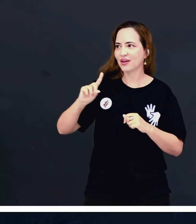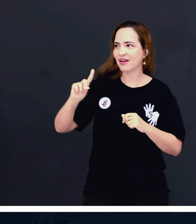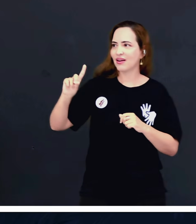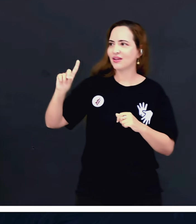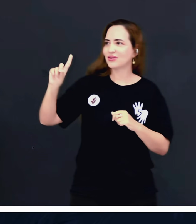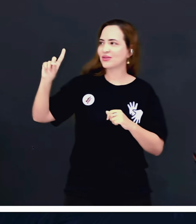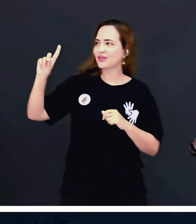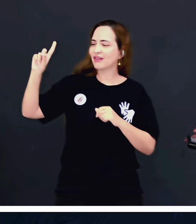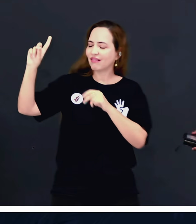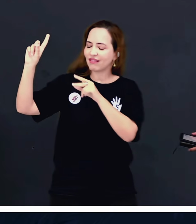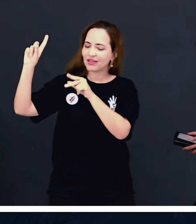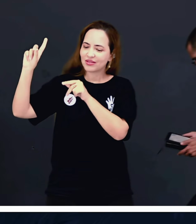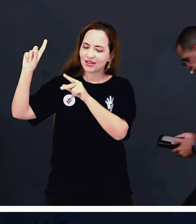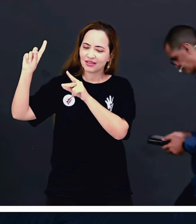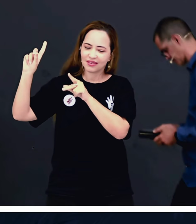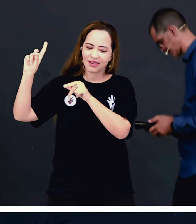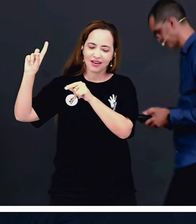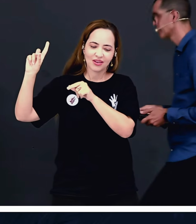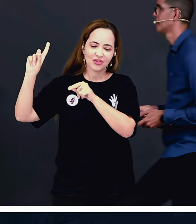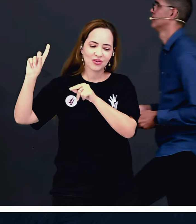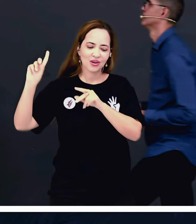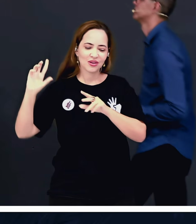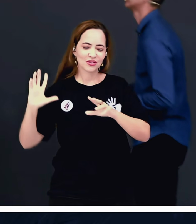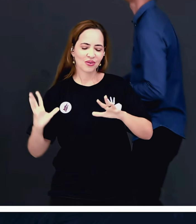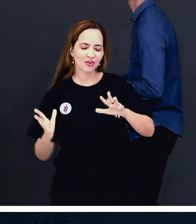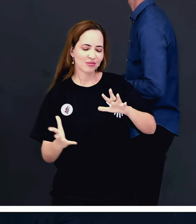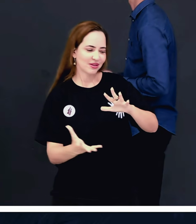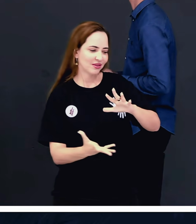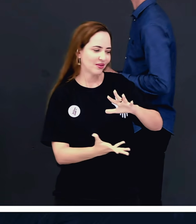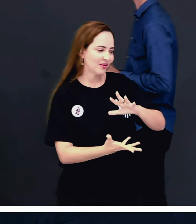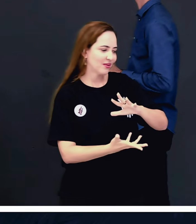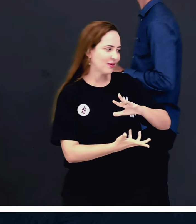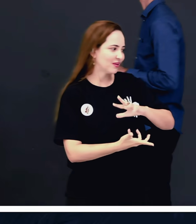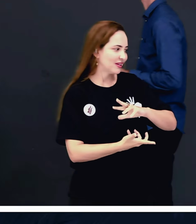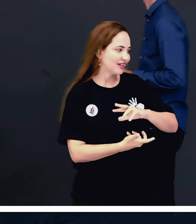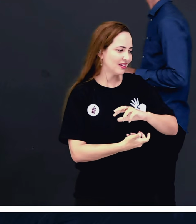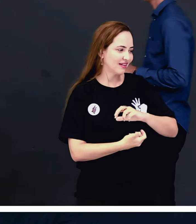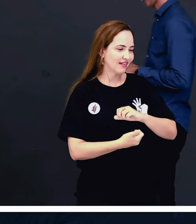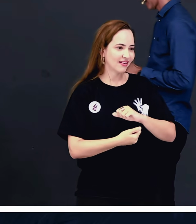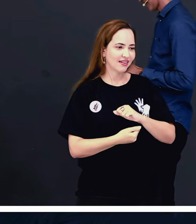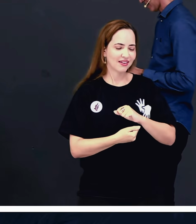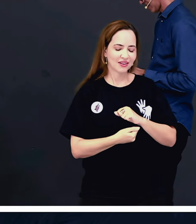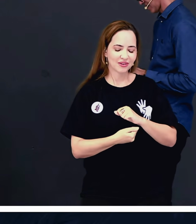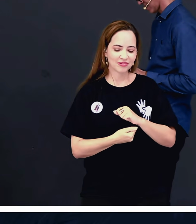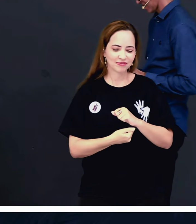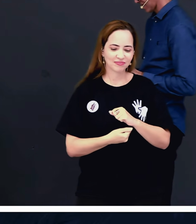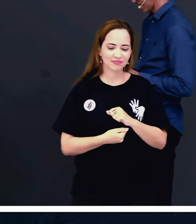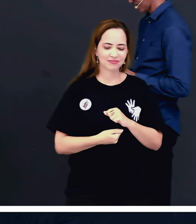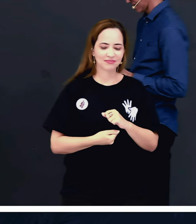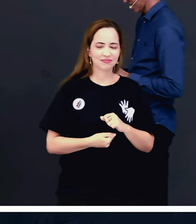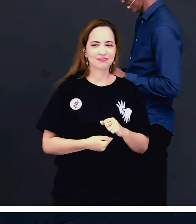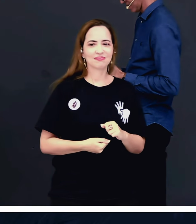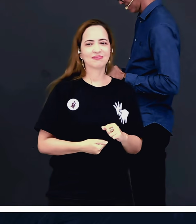Tu és o Deus eterno sobre toda a terra